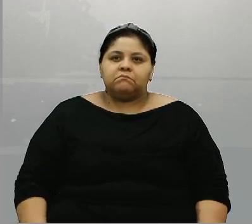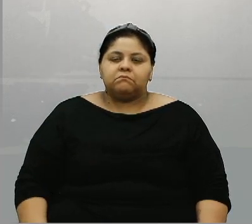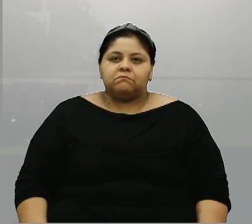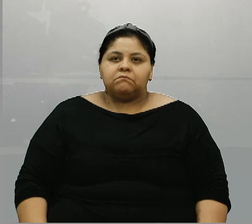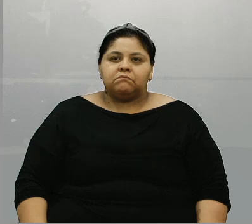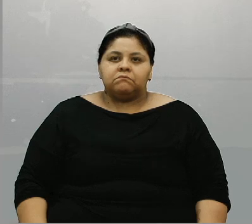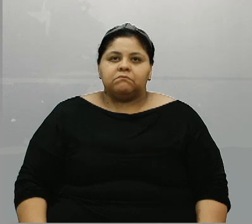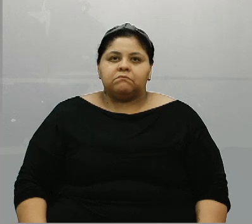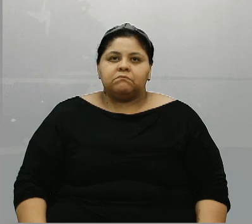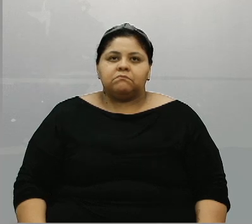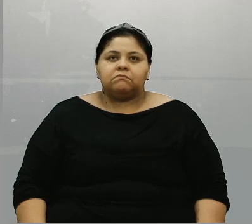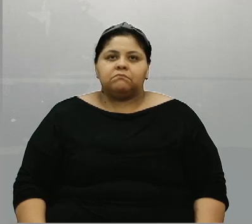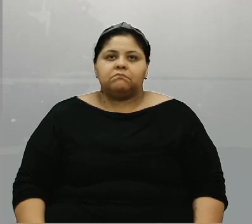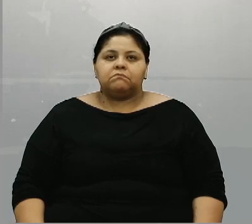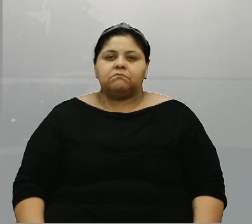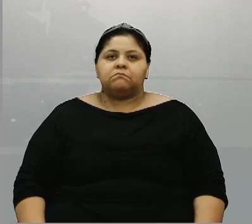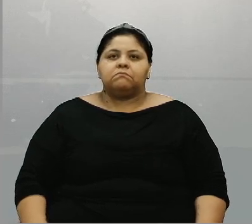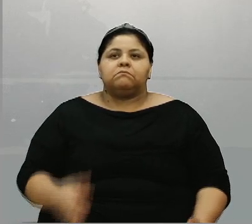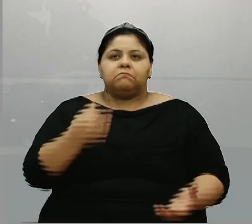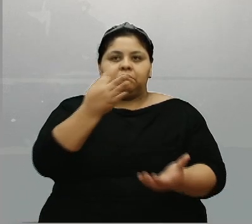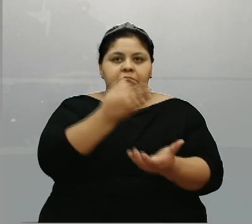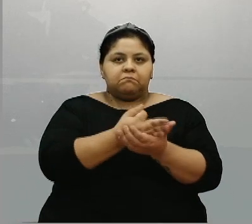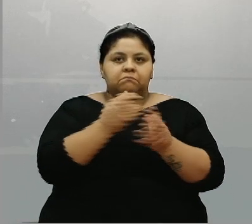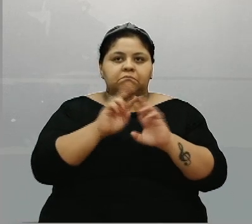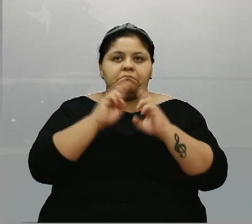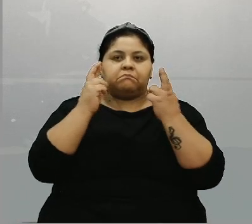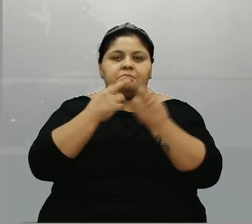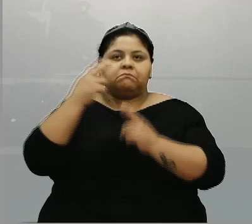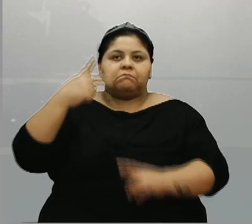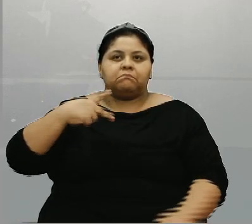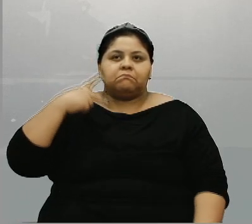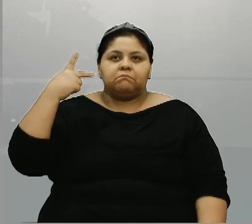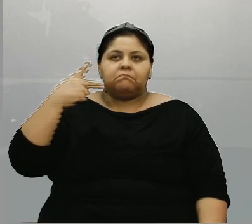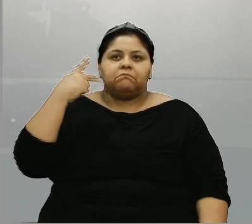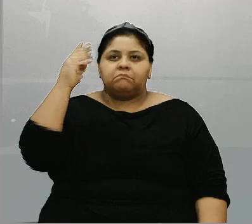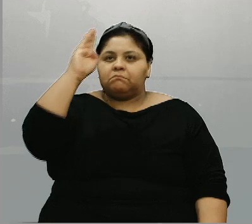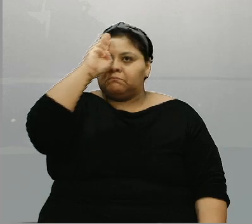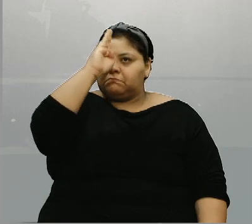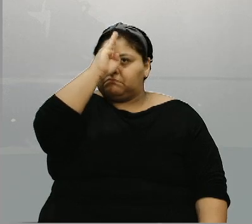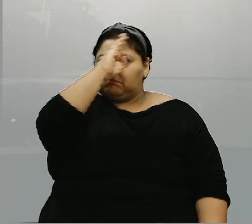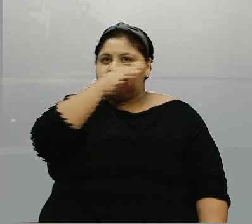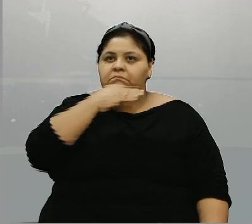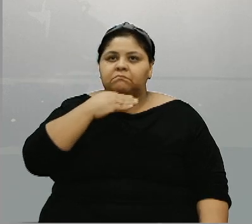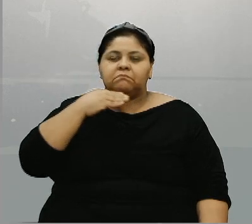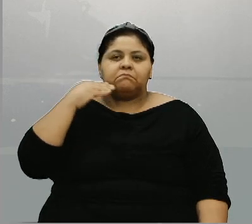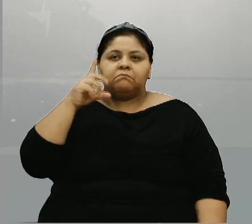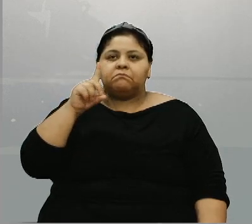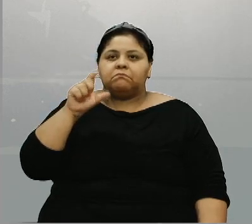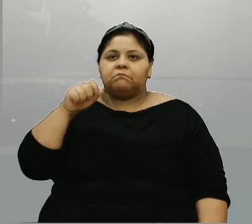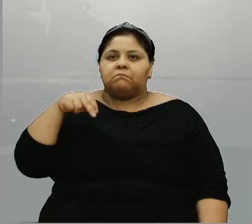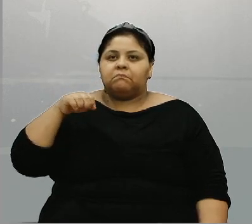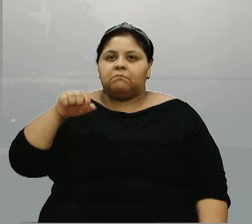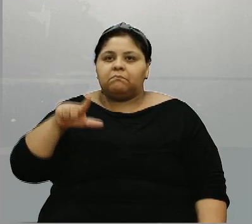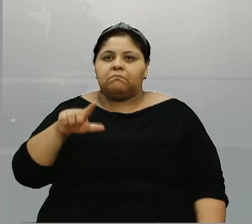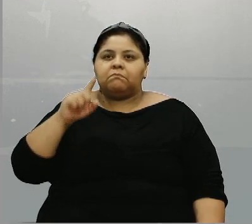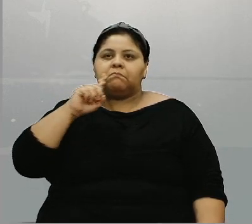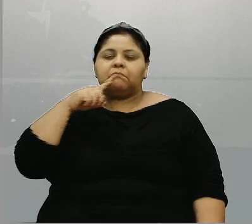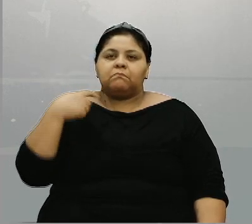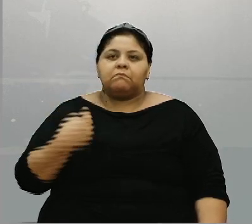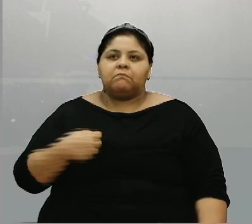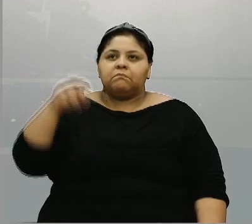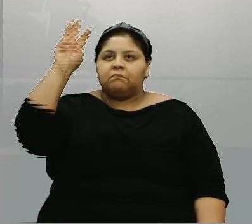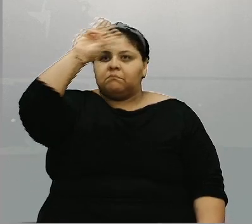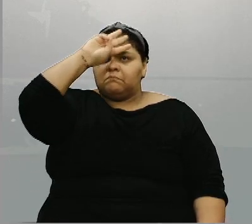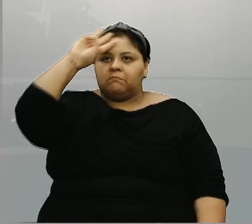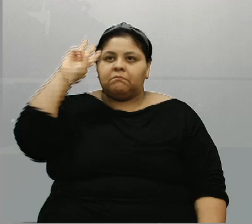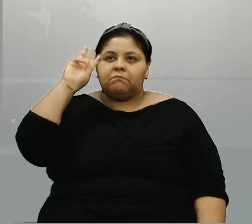D'Ambros. Ausentes na sessão, vereadores Adriano Bressan, Bortola, Daniel Santos, Gladys Frisso, Juliano